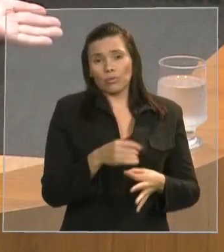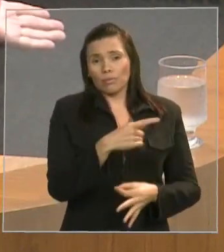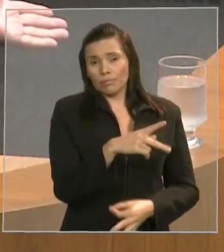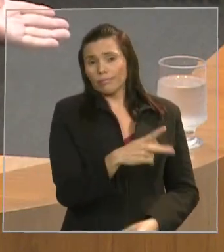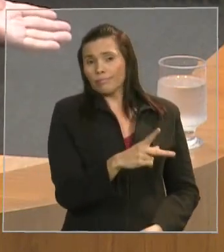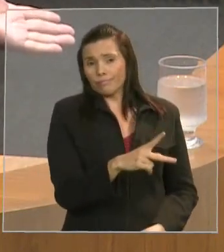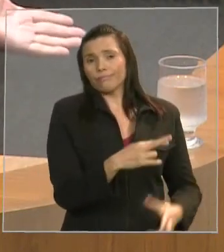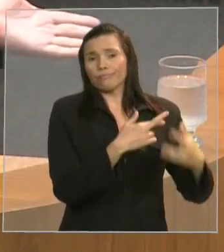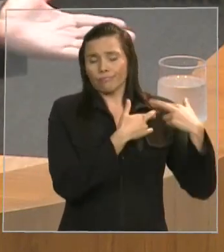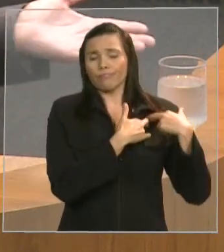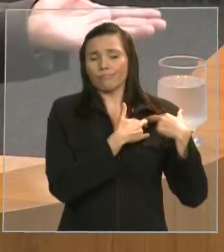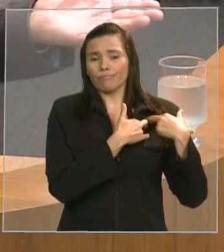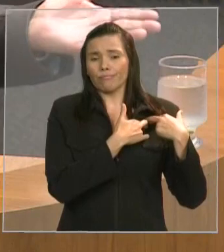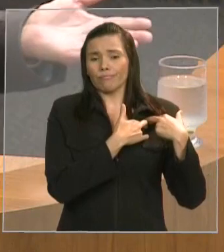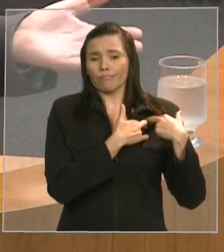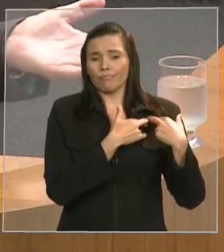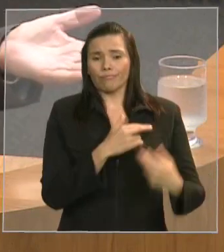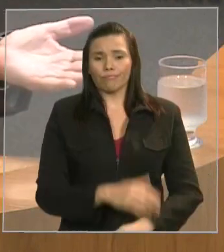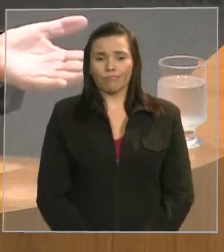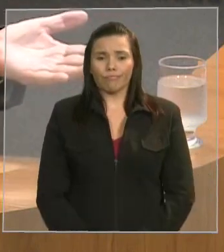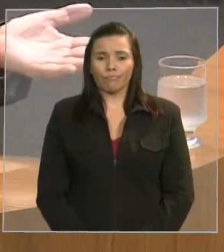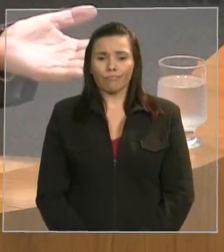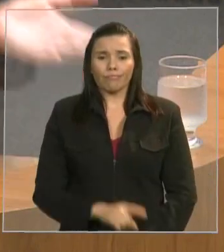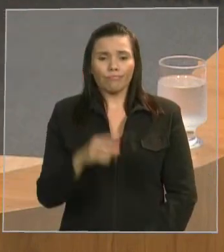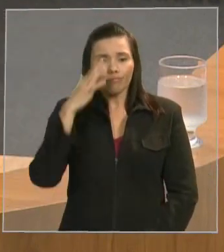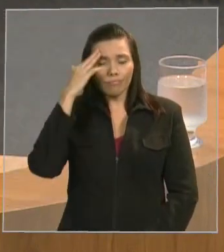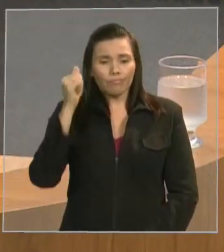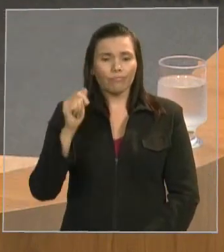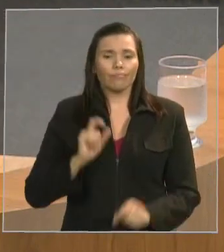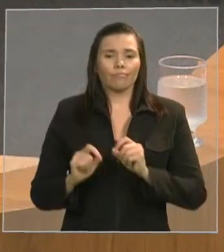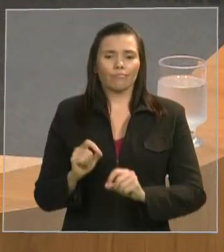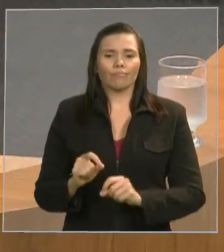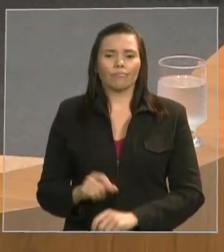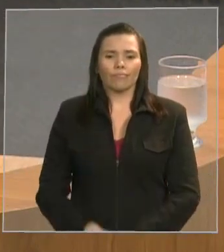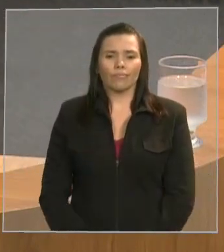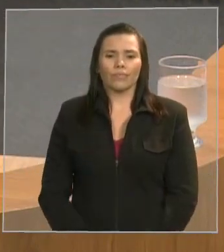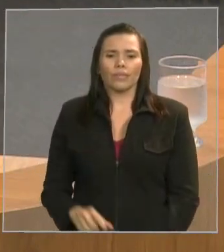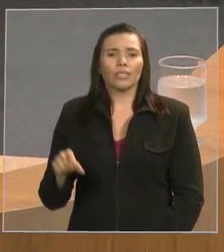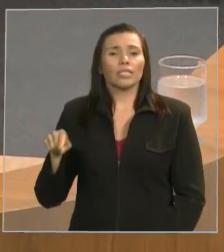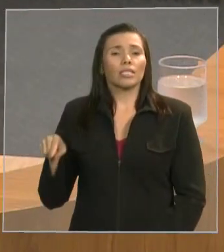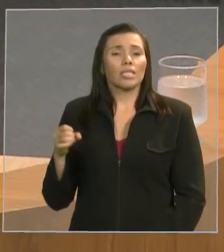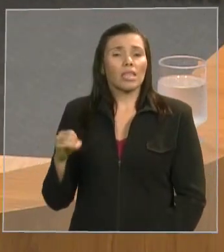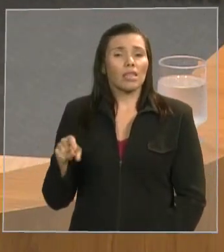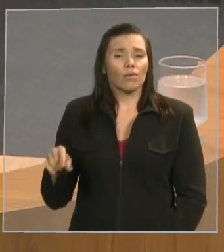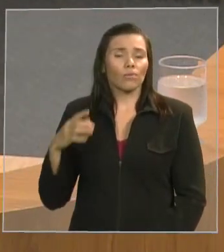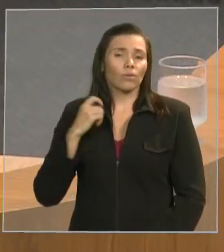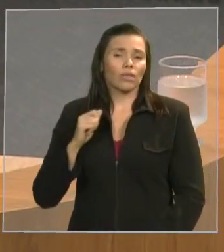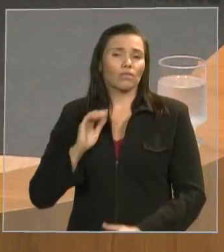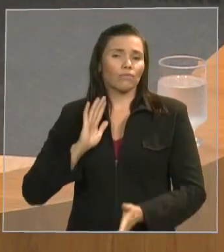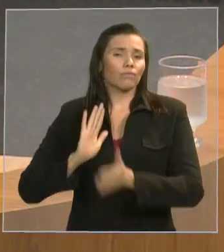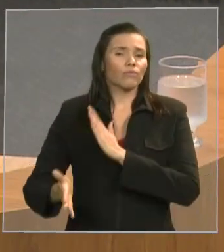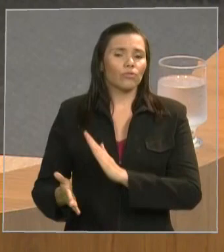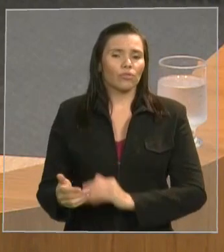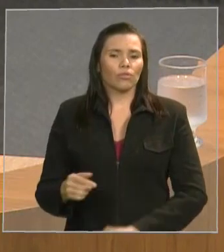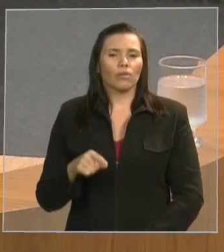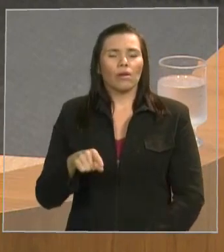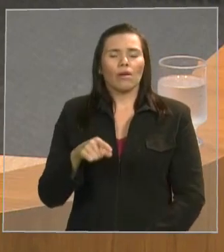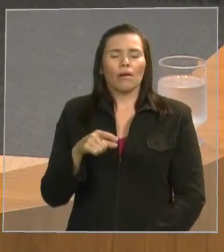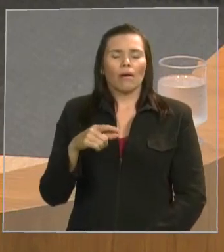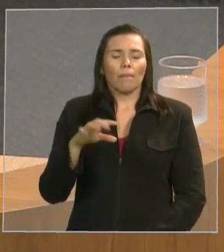flagrante é crime permanente, se ele tivesse fugido, a polícia estivesse atrás,